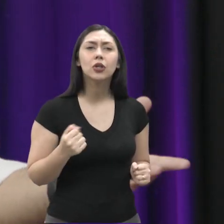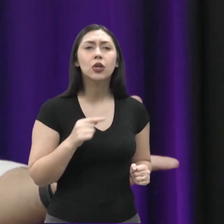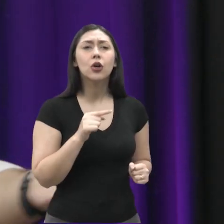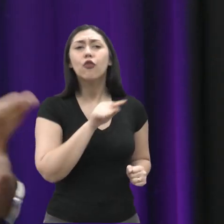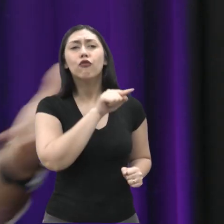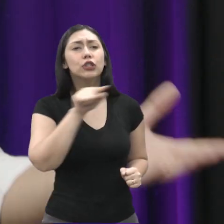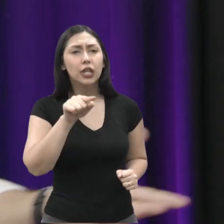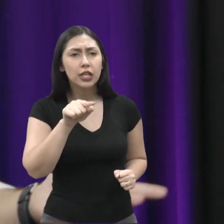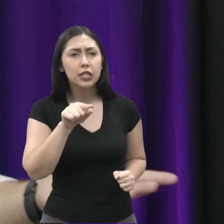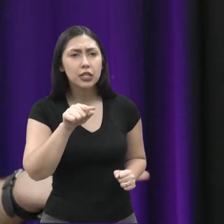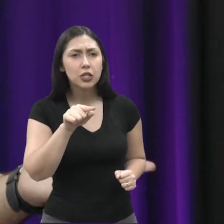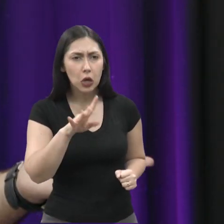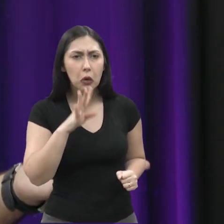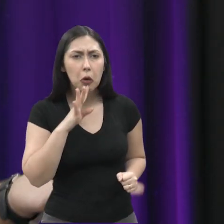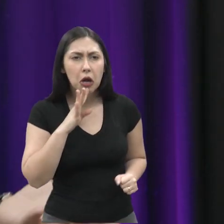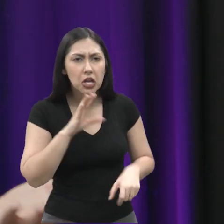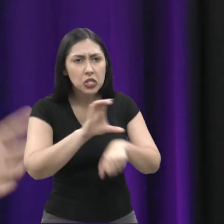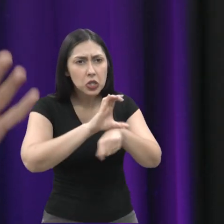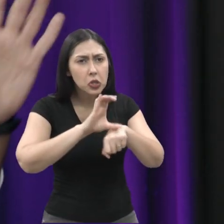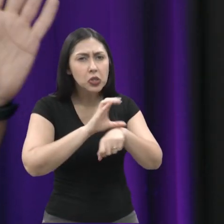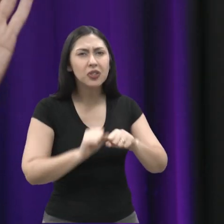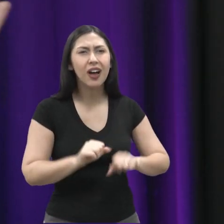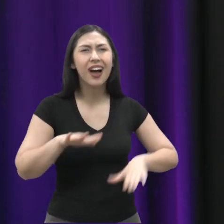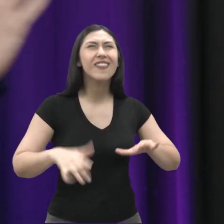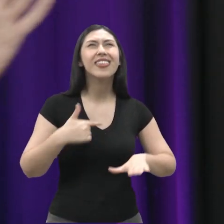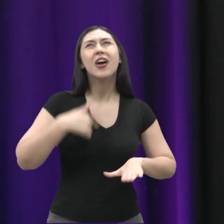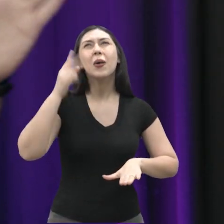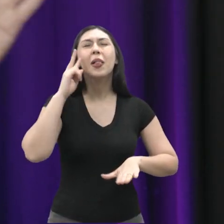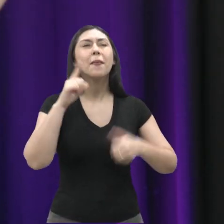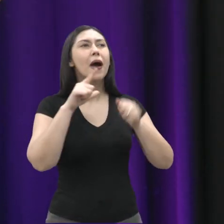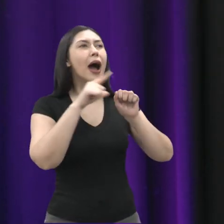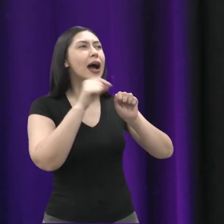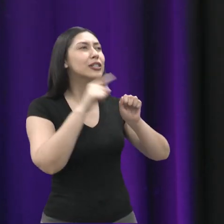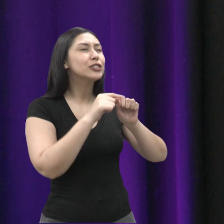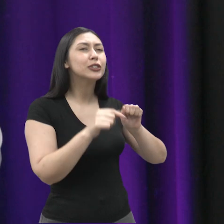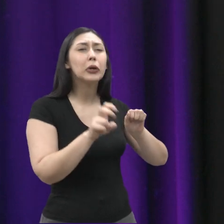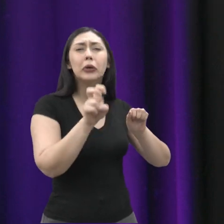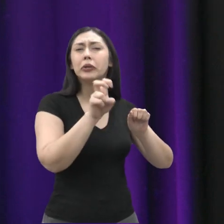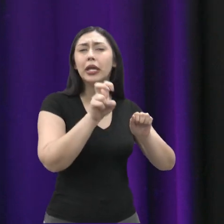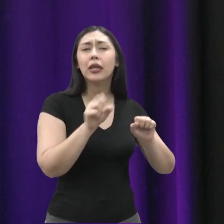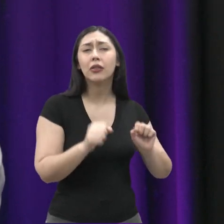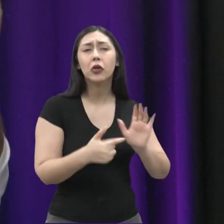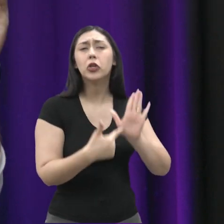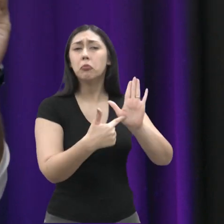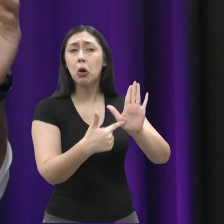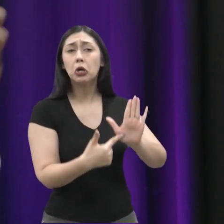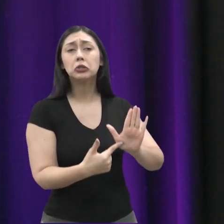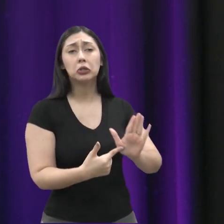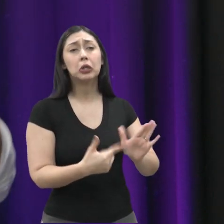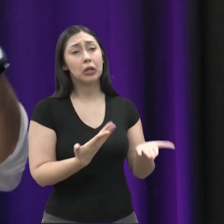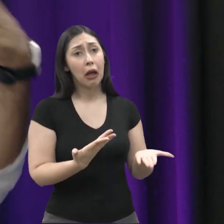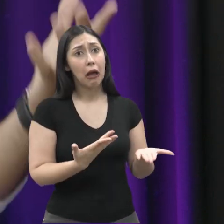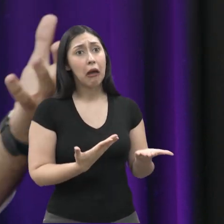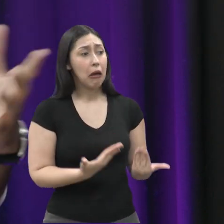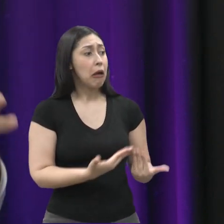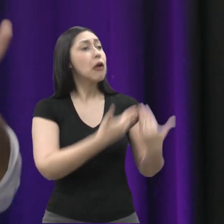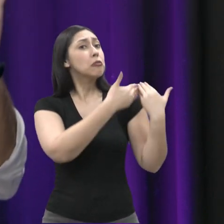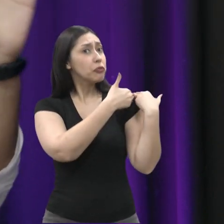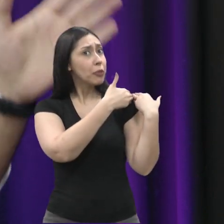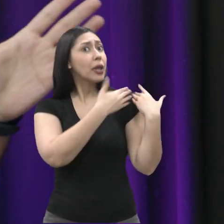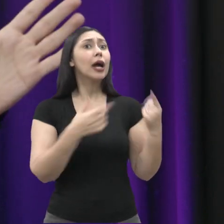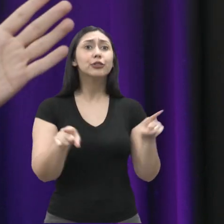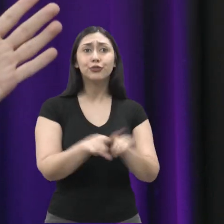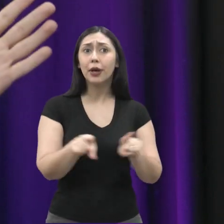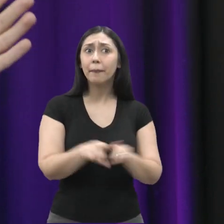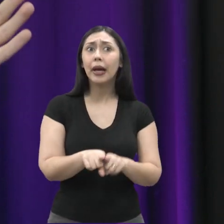pergunta para vocês, o que vocês entendem da Constituição? Eu lembro assim do artigo 5º, que fala que aquele é o principal, tem todos os deveres. Não